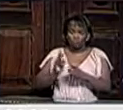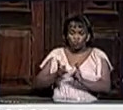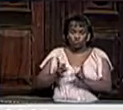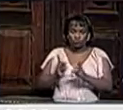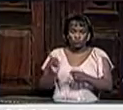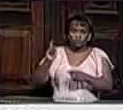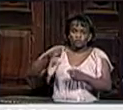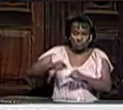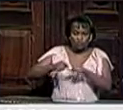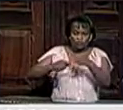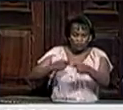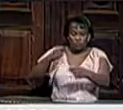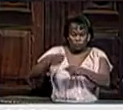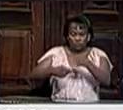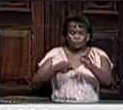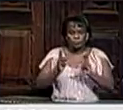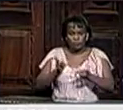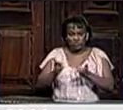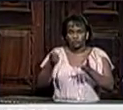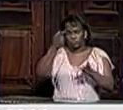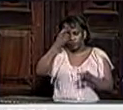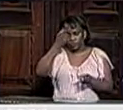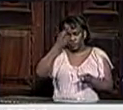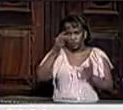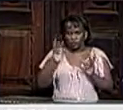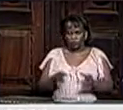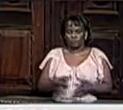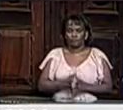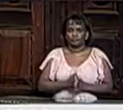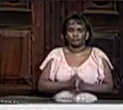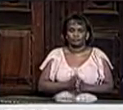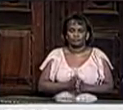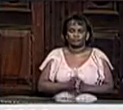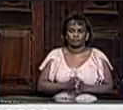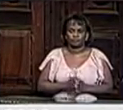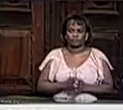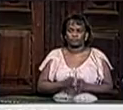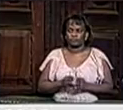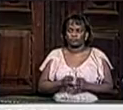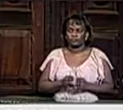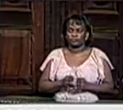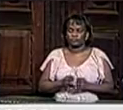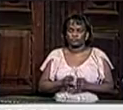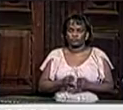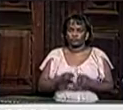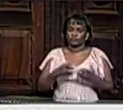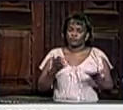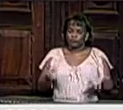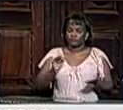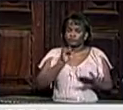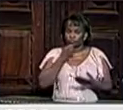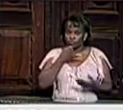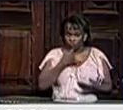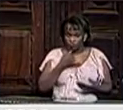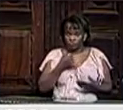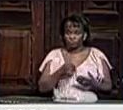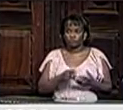continuados, com a mesma linha de gestão,